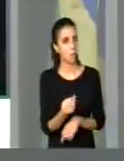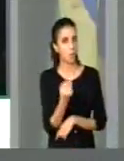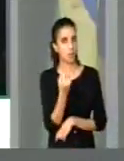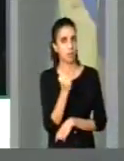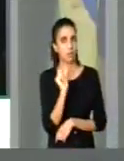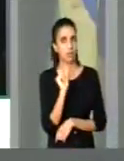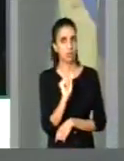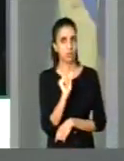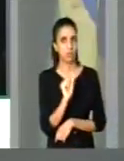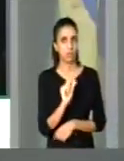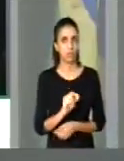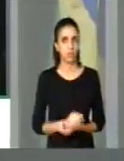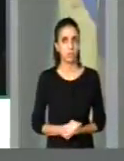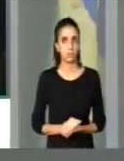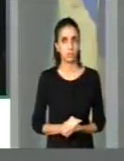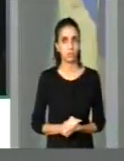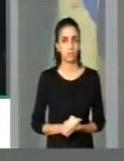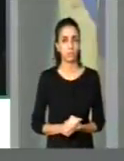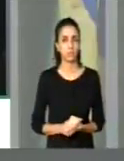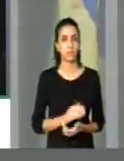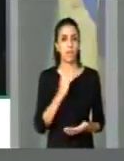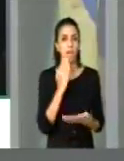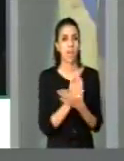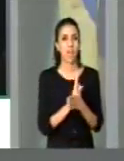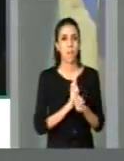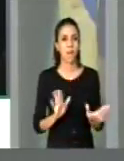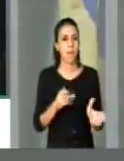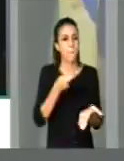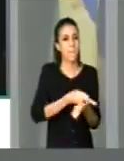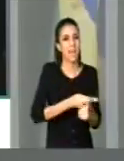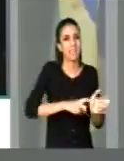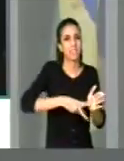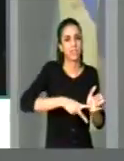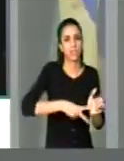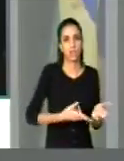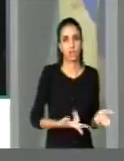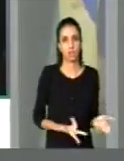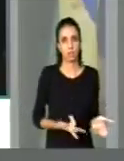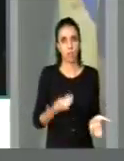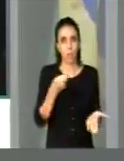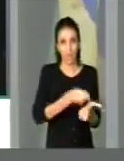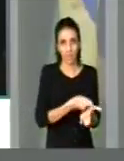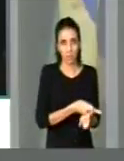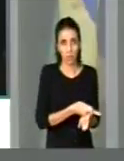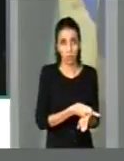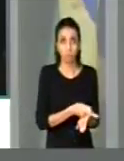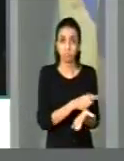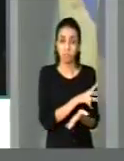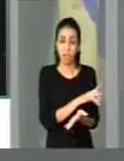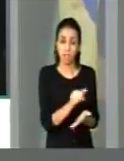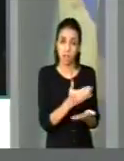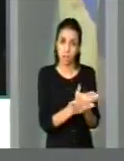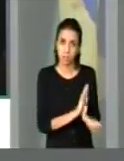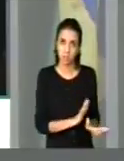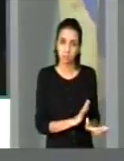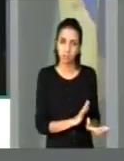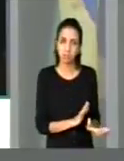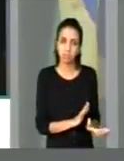da contribuição sindical obrigatória em nosso país. Hoje o Brasil